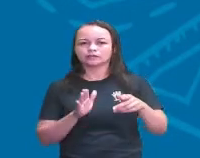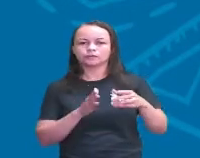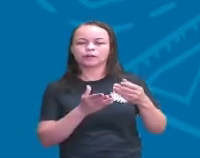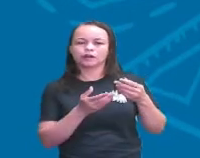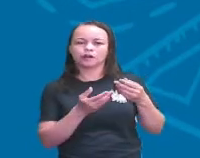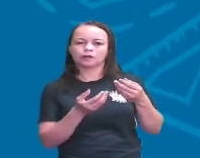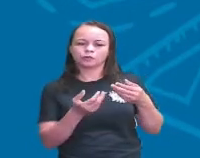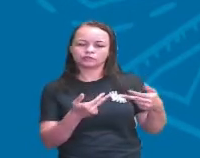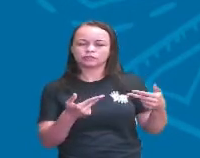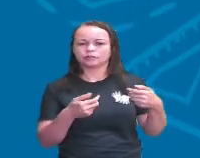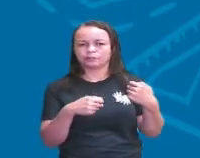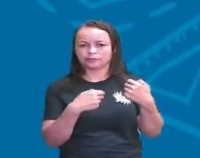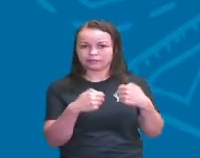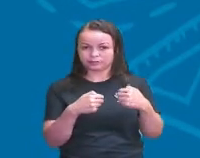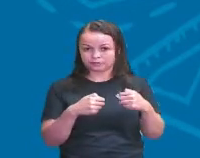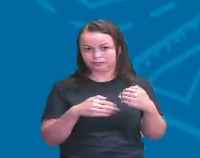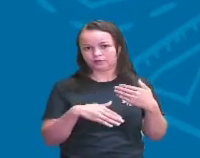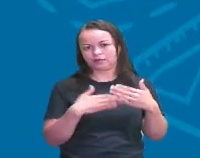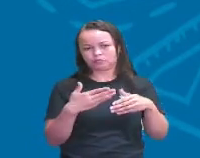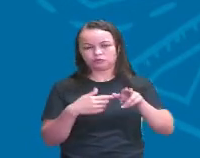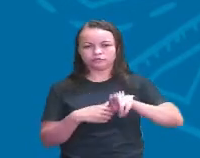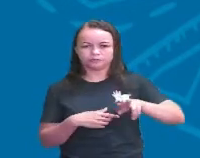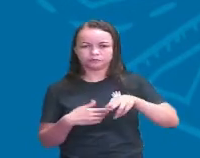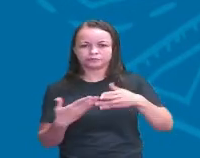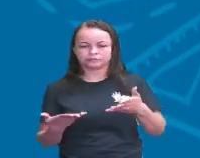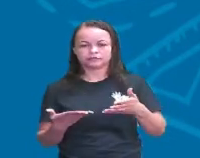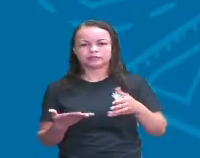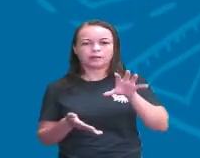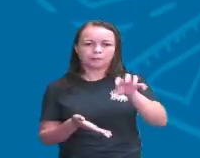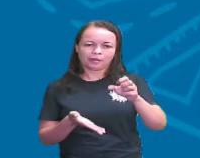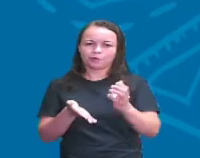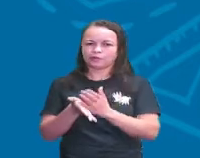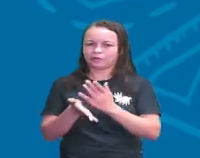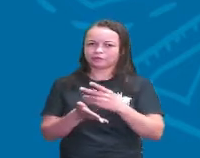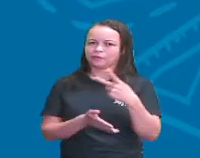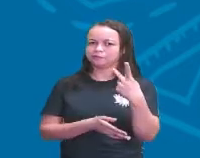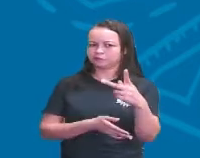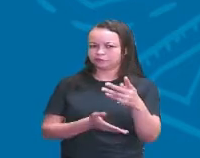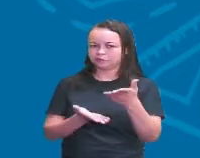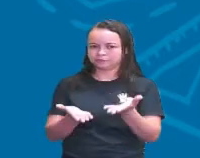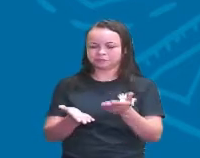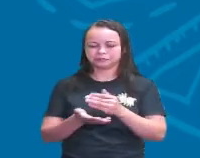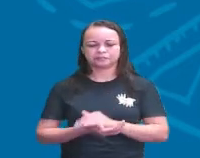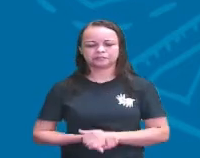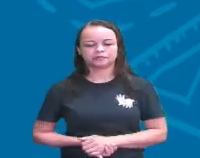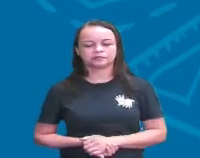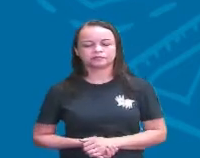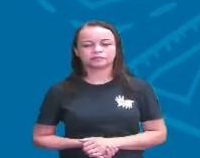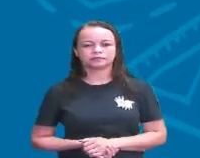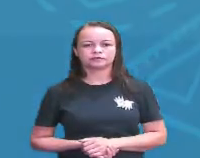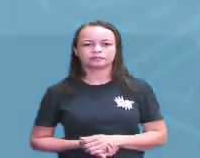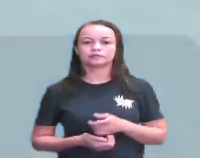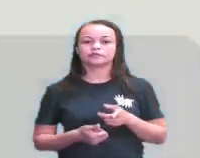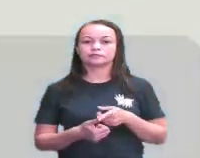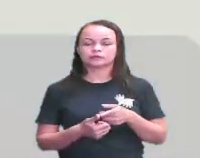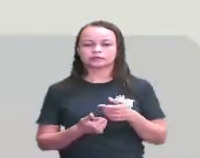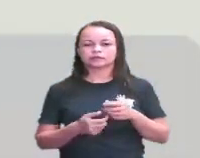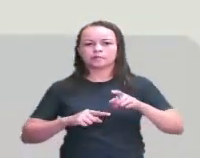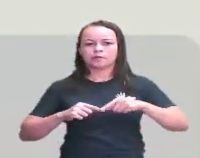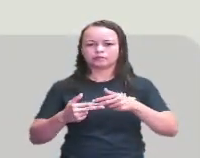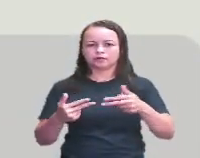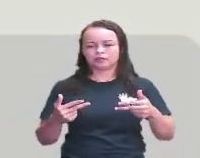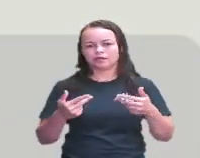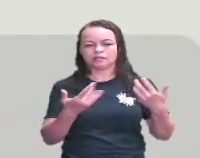que desejamos produzir. Então, pegue seu caderno e vamos lá, que agora é sua vez. Primeiro, o que são